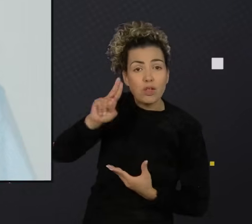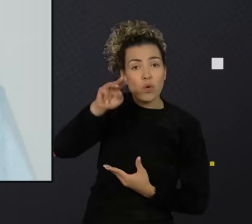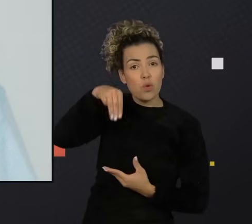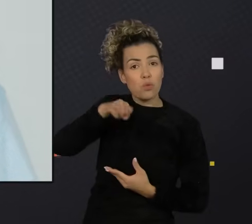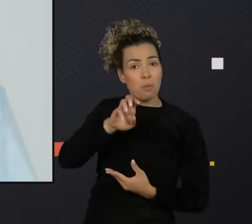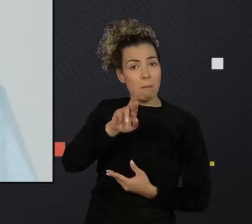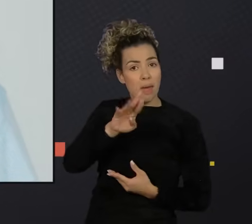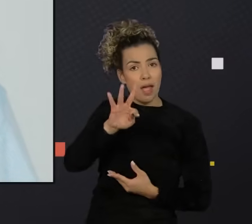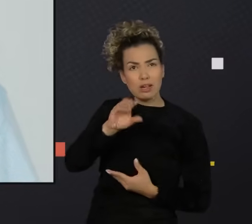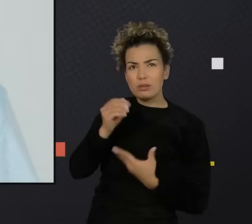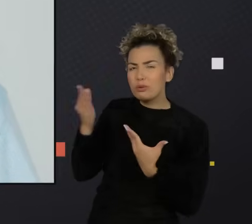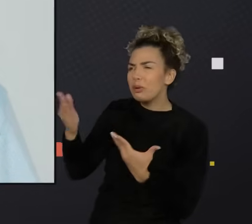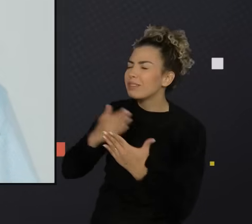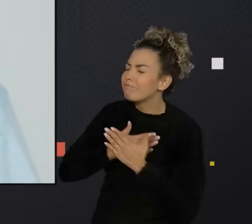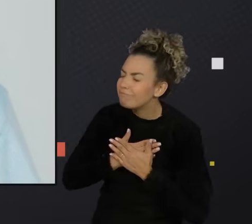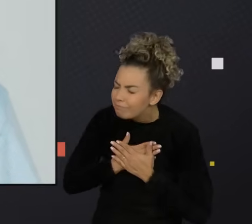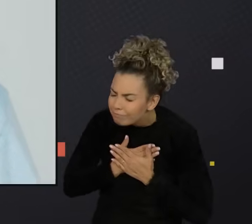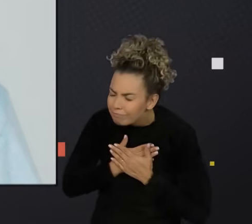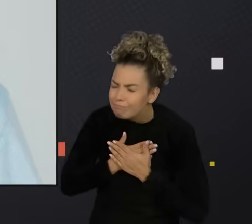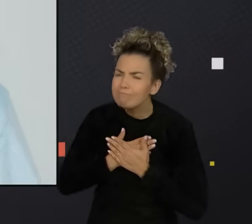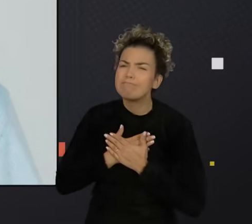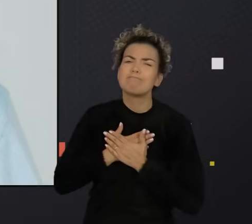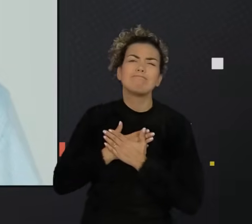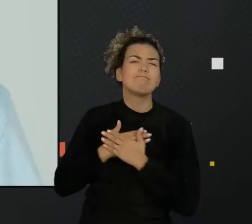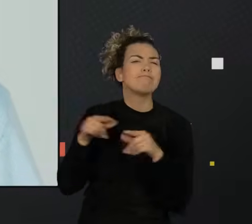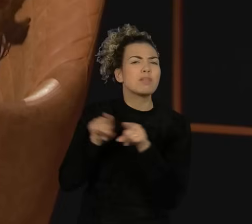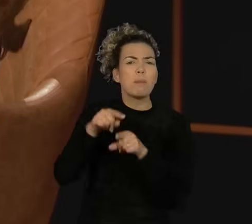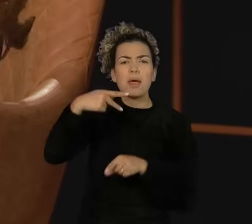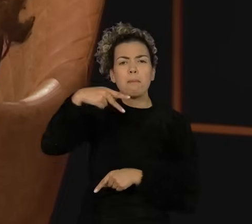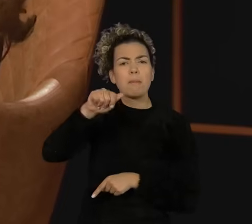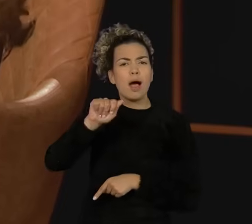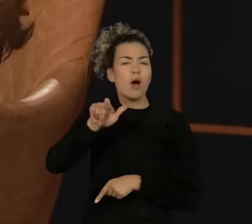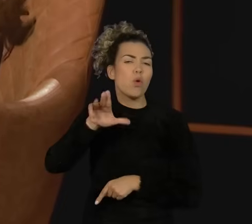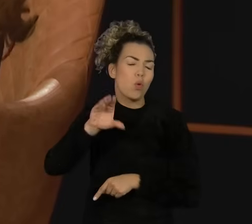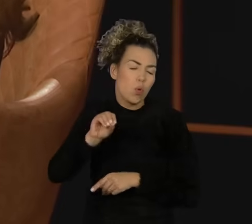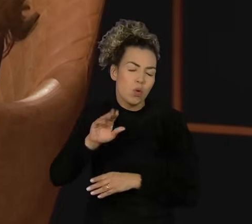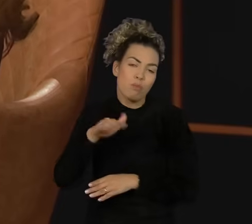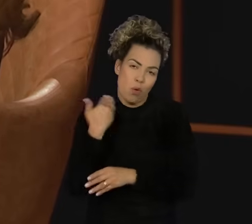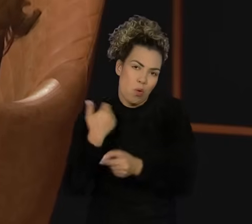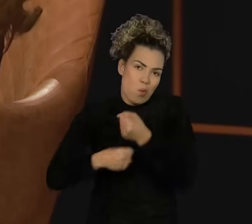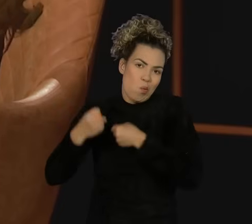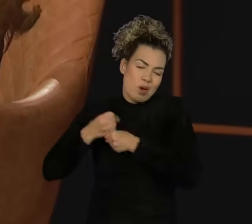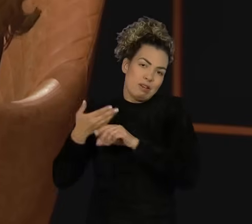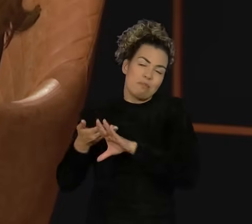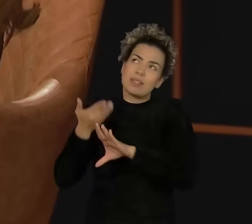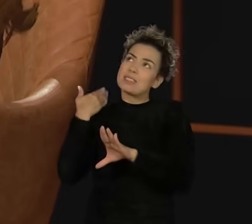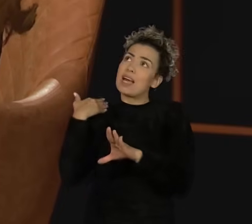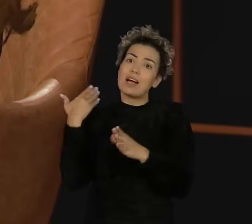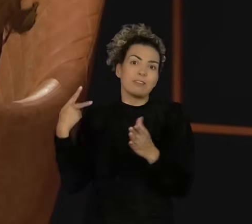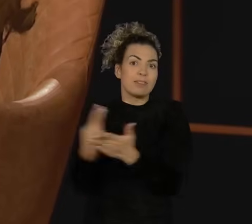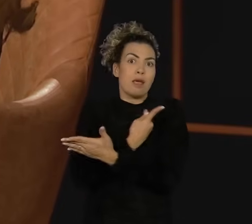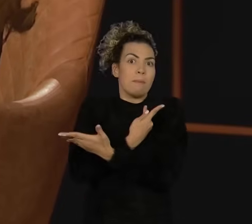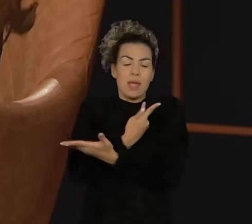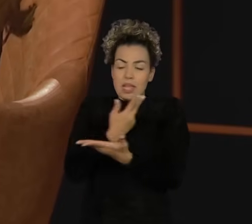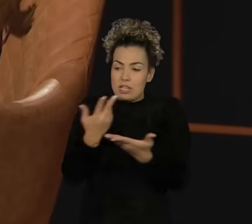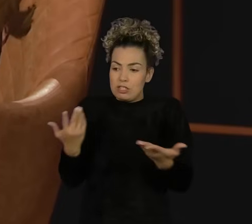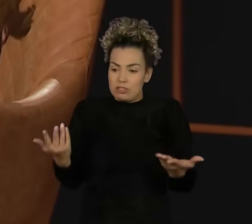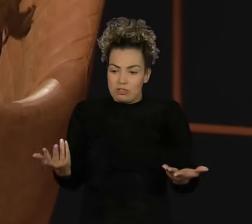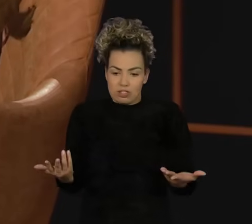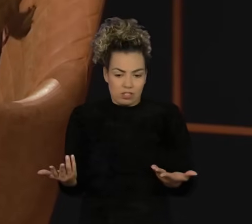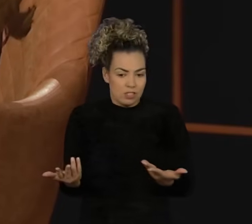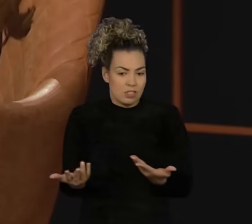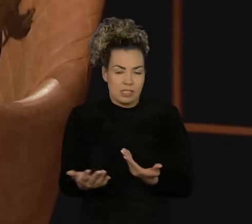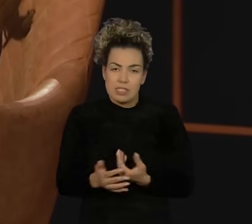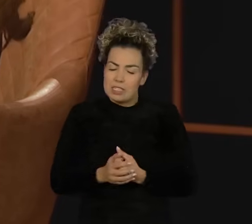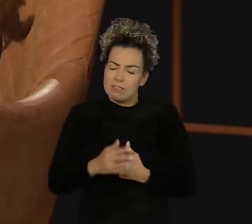Magnani, saudoso Humberto Magnani, saudoso Paulo Faria, que nos deixou ano passado, assim, repentinamente,